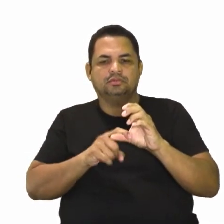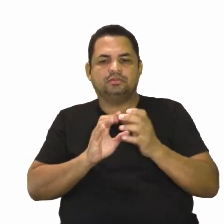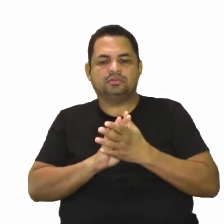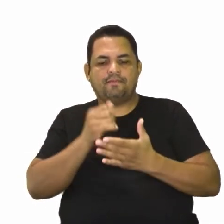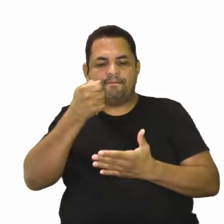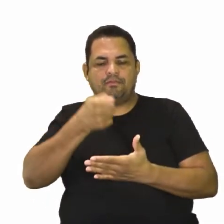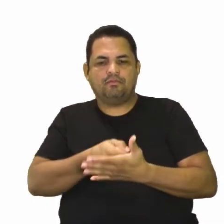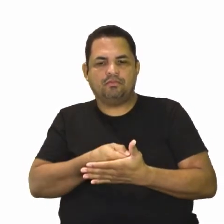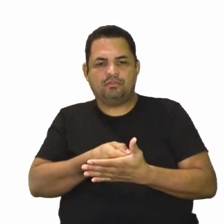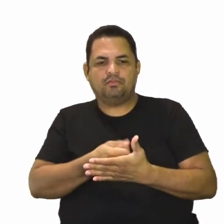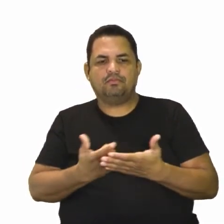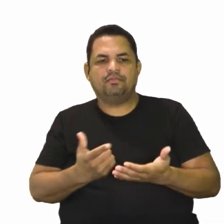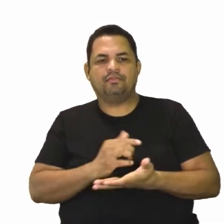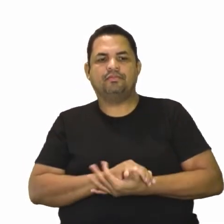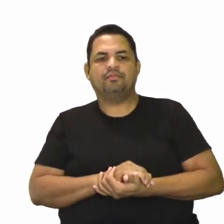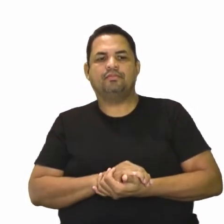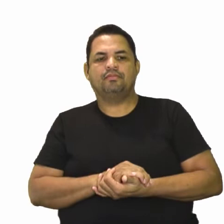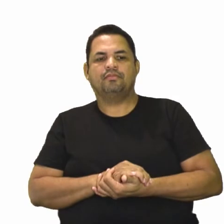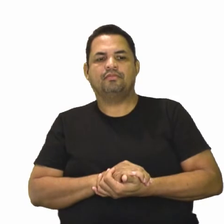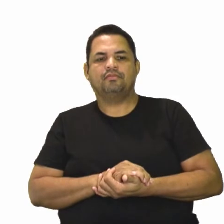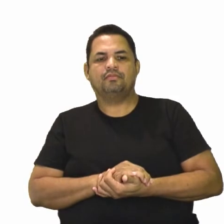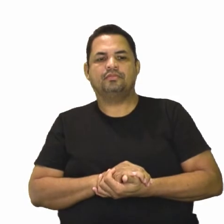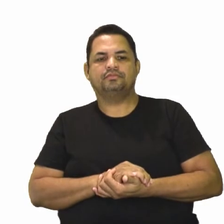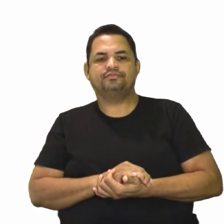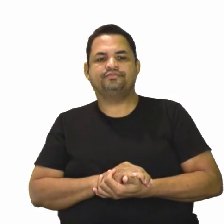dívida externa paga?